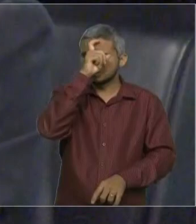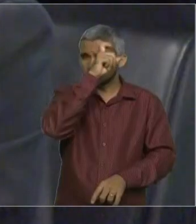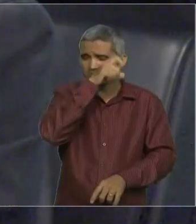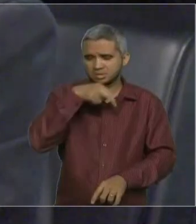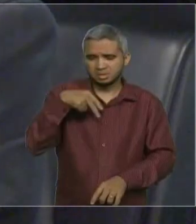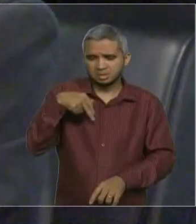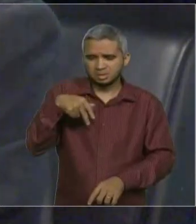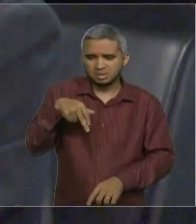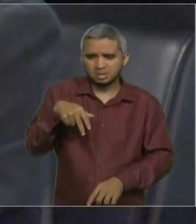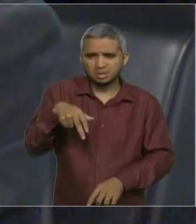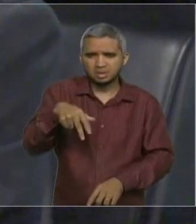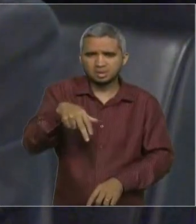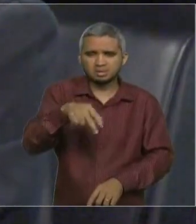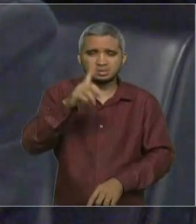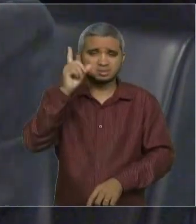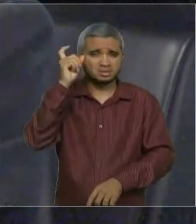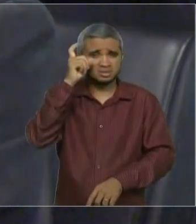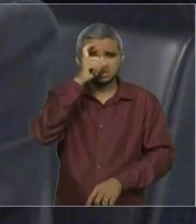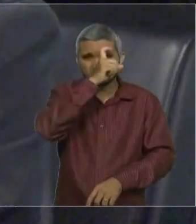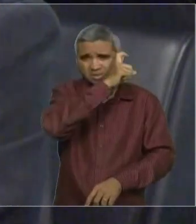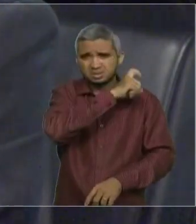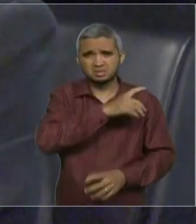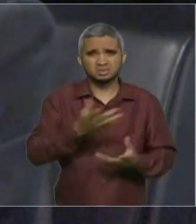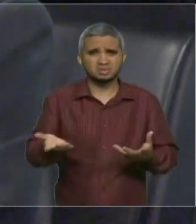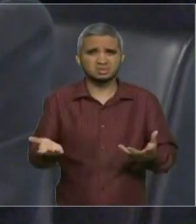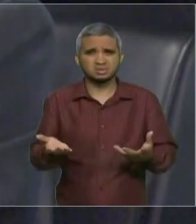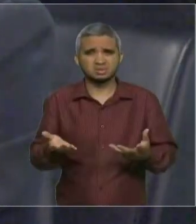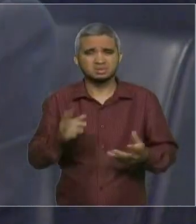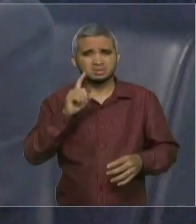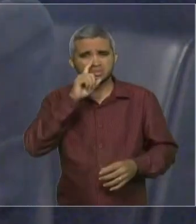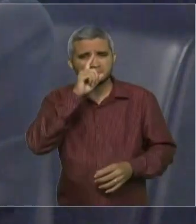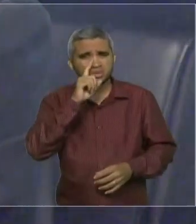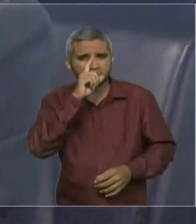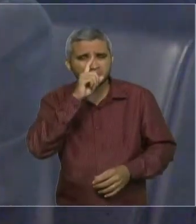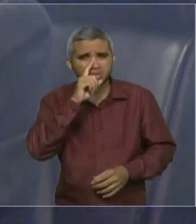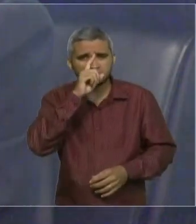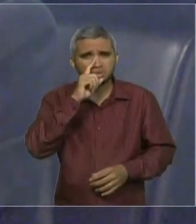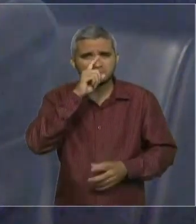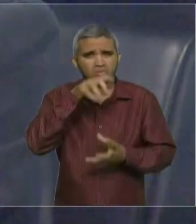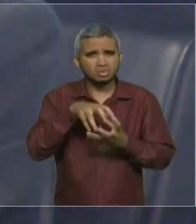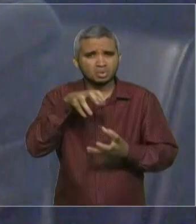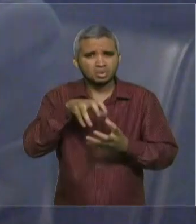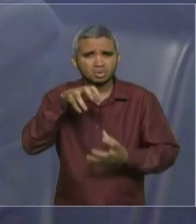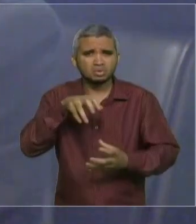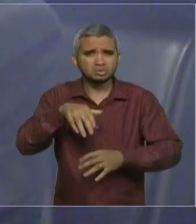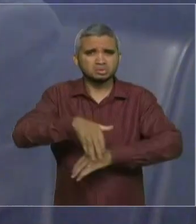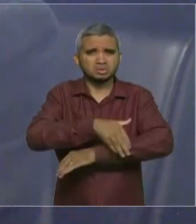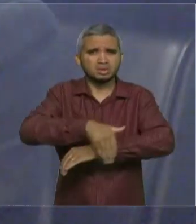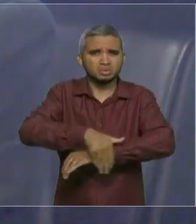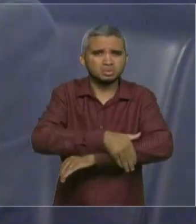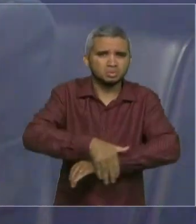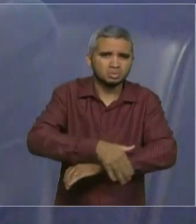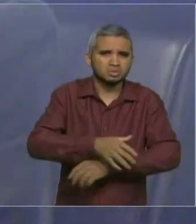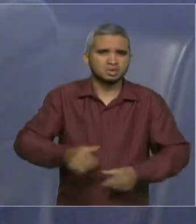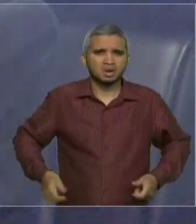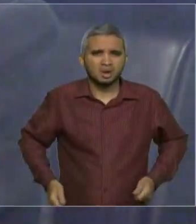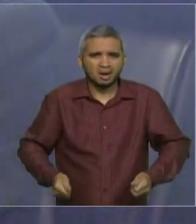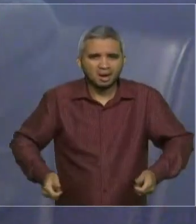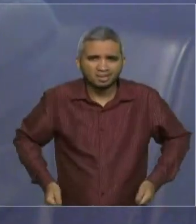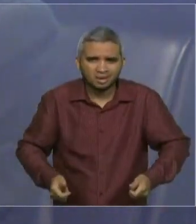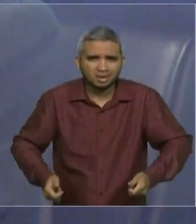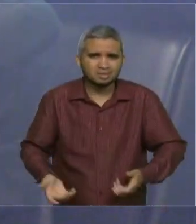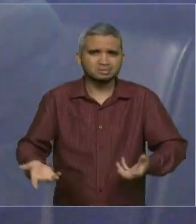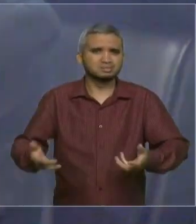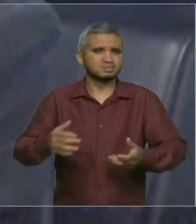quedas, a acidentes, ele tem dificuldade, ele está em risco ainda, infelizmente, na rua. Então, são muitas lutas, e a